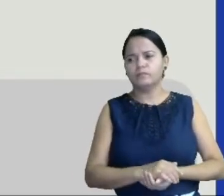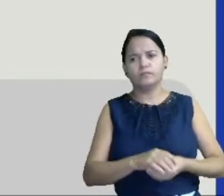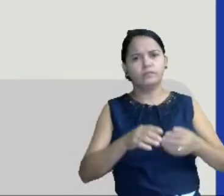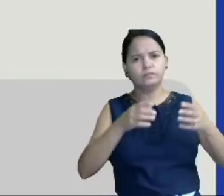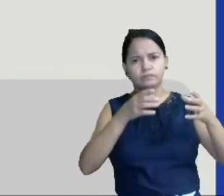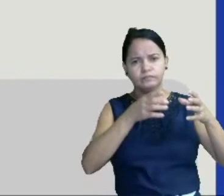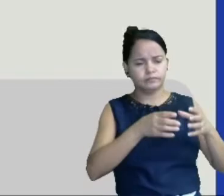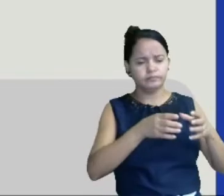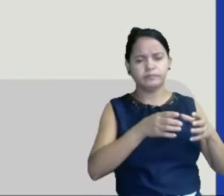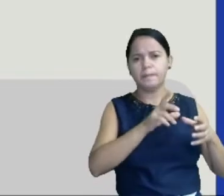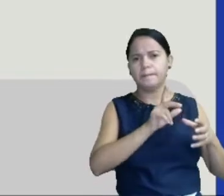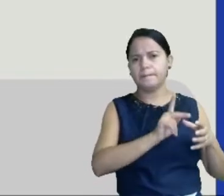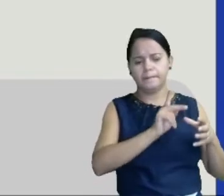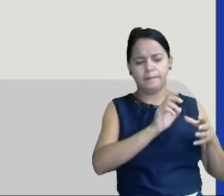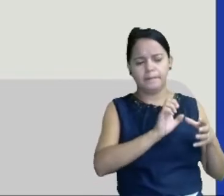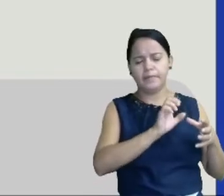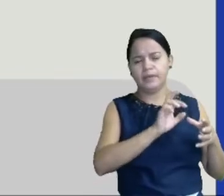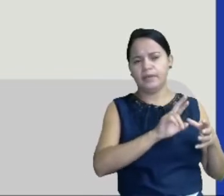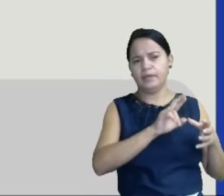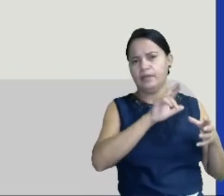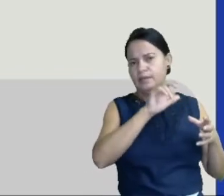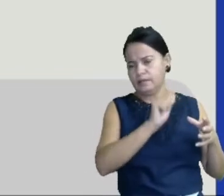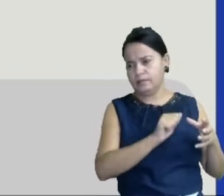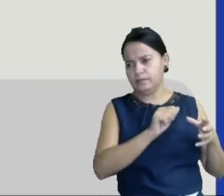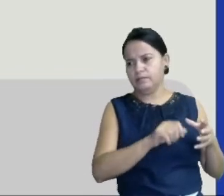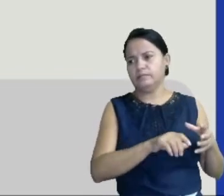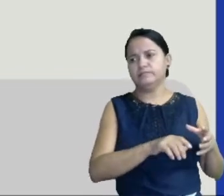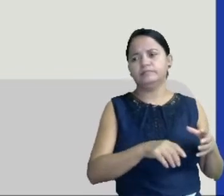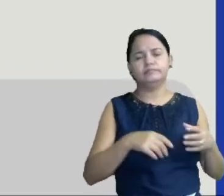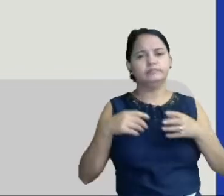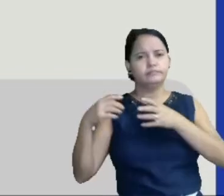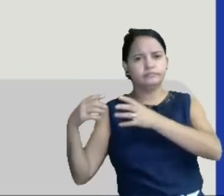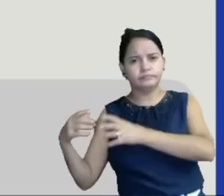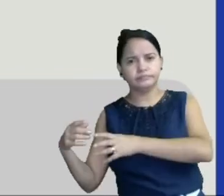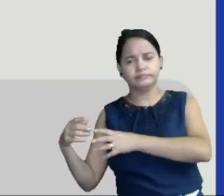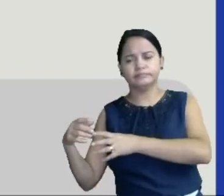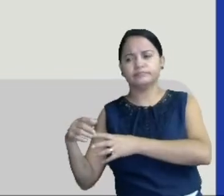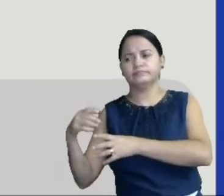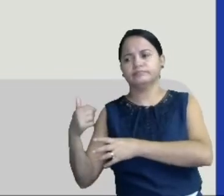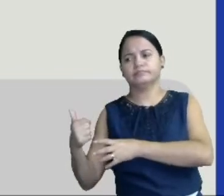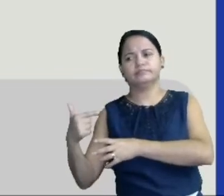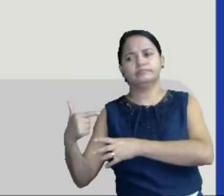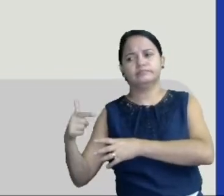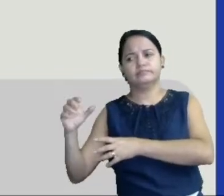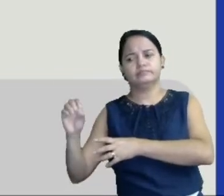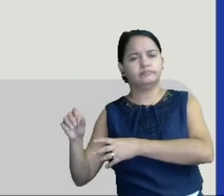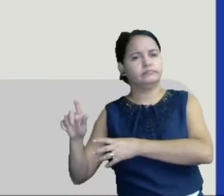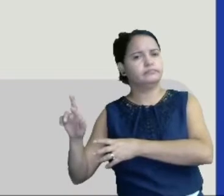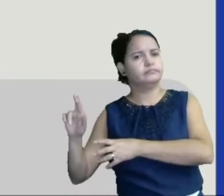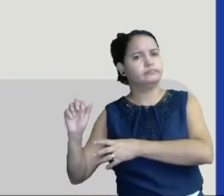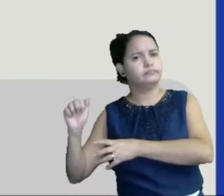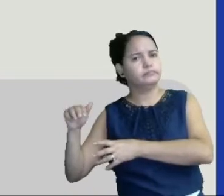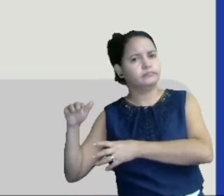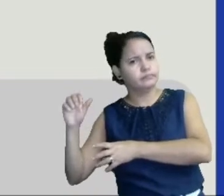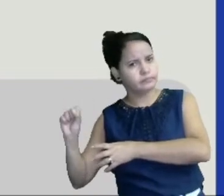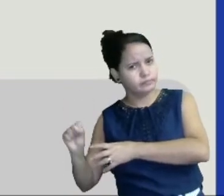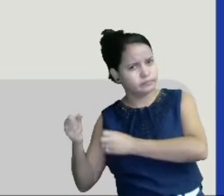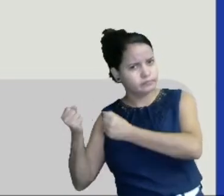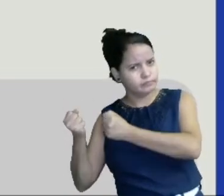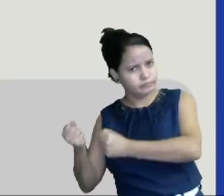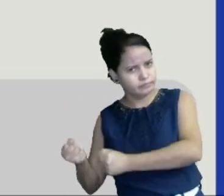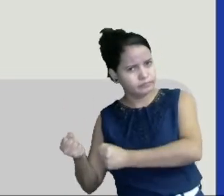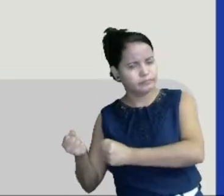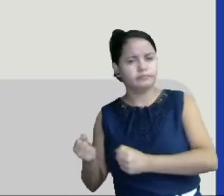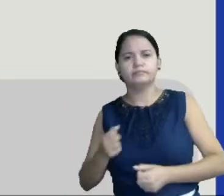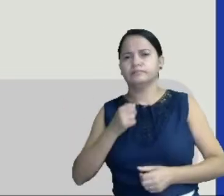um peso de 120g então vejam só se eu adicionar isso gente será